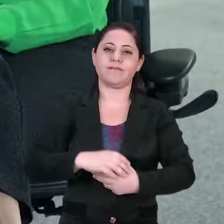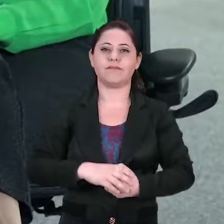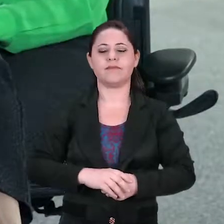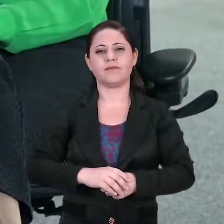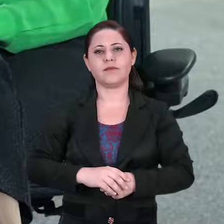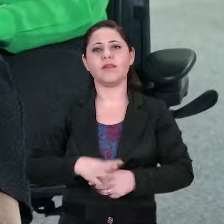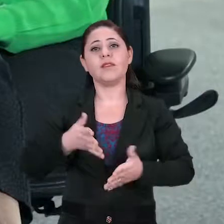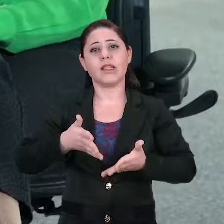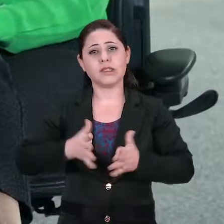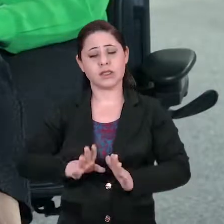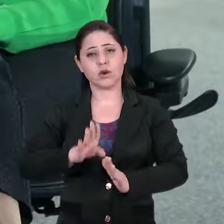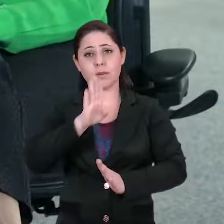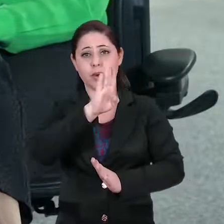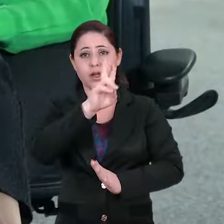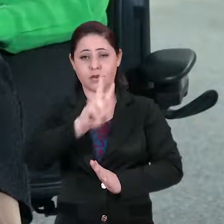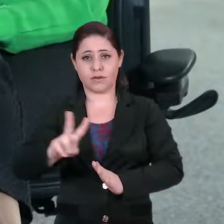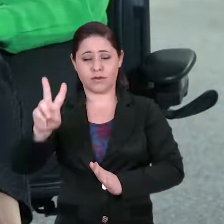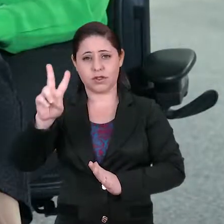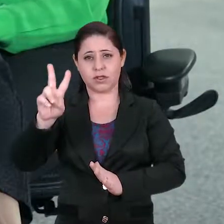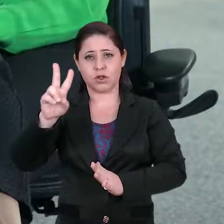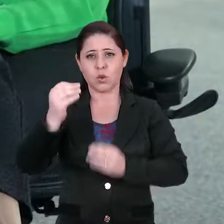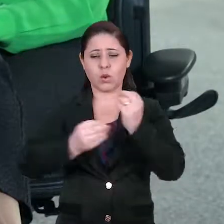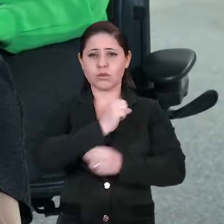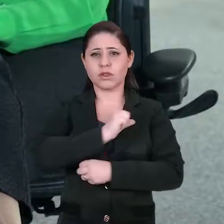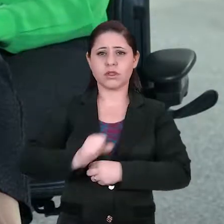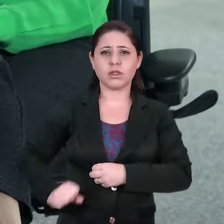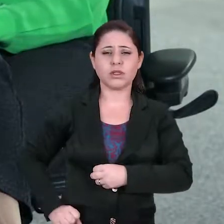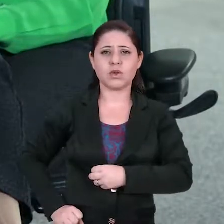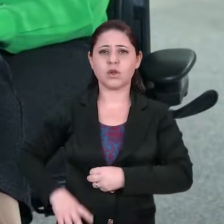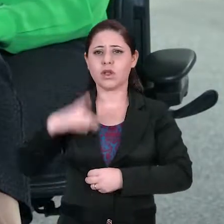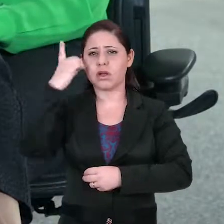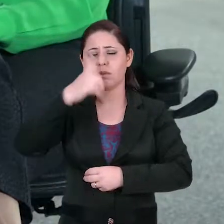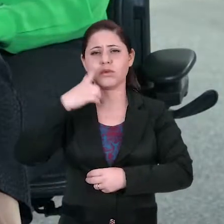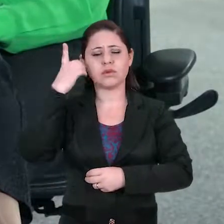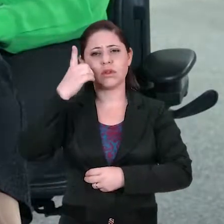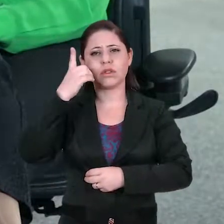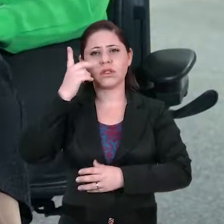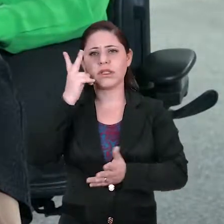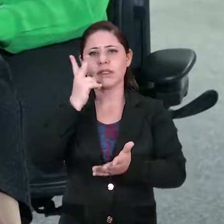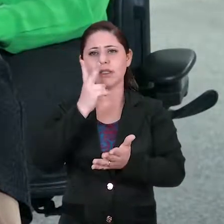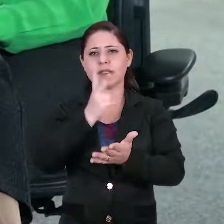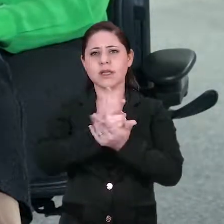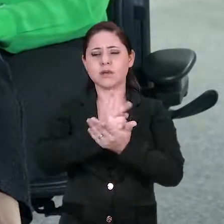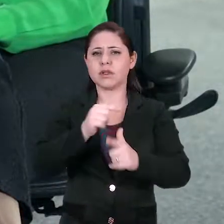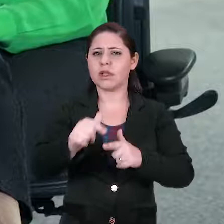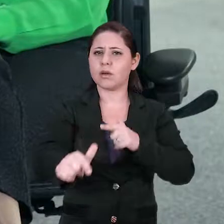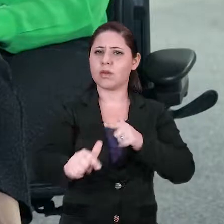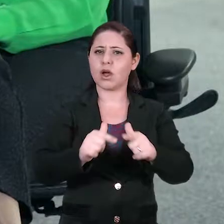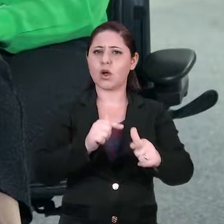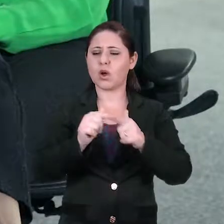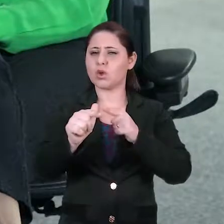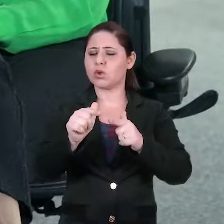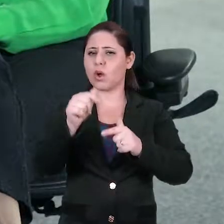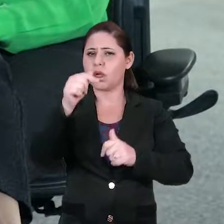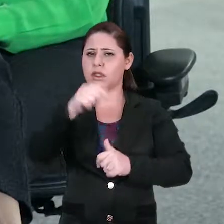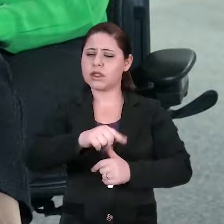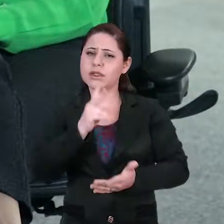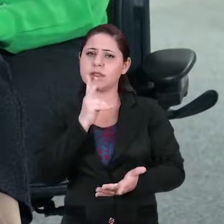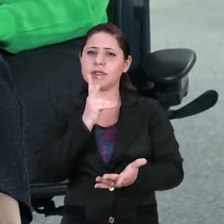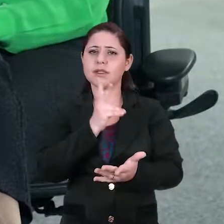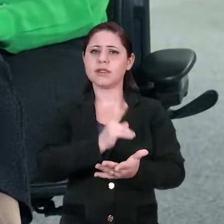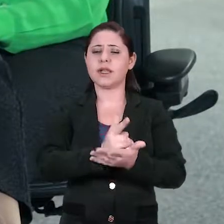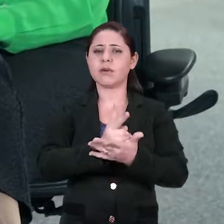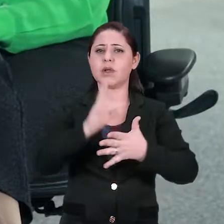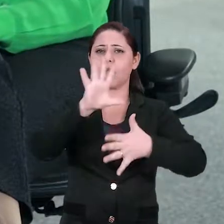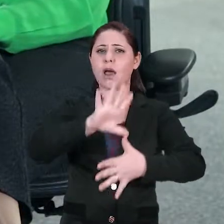fazer um gancho até. A senhora nasceu em Bela Vista e como senadora, e mesmo como deputada, a senhora sempre atuou muito aqui na América, né? No